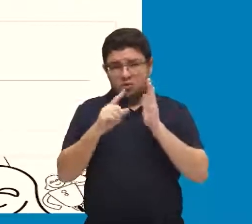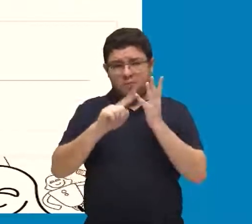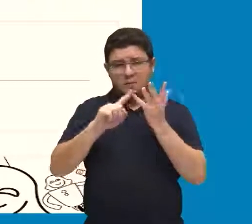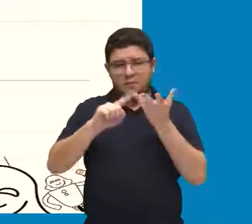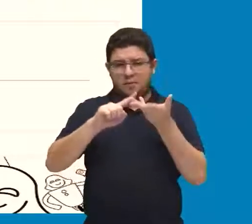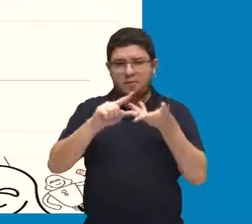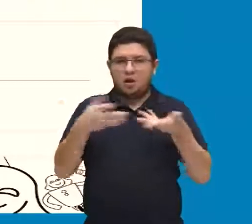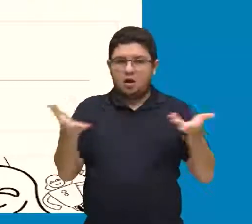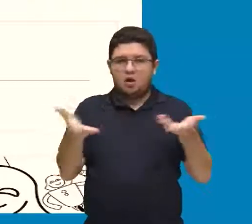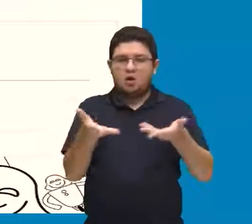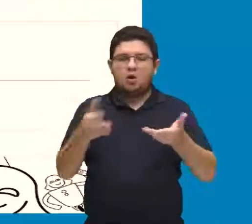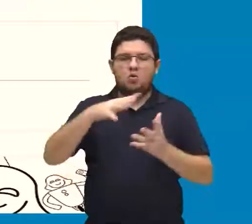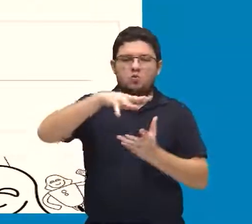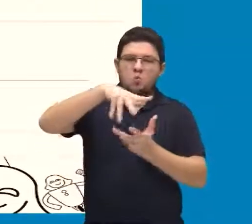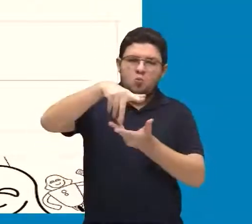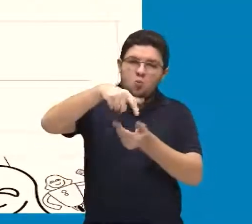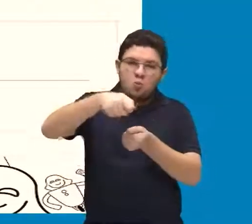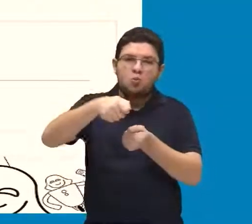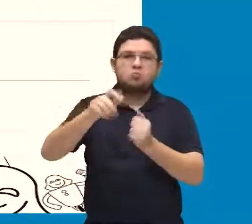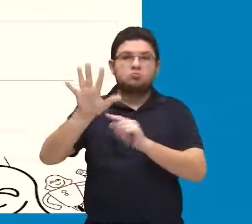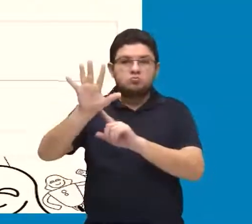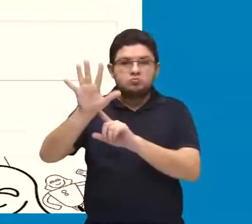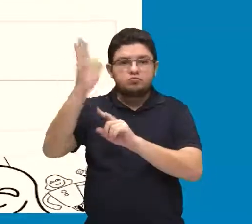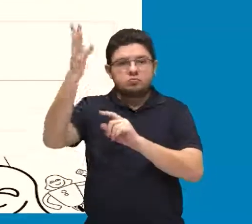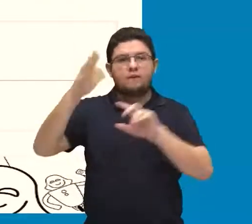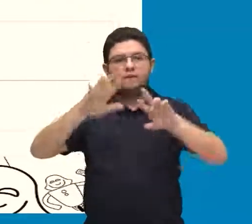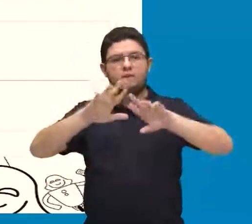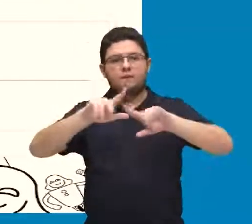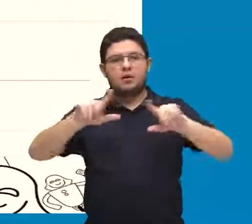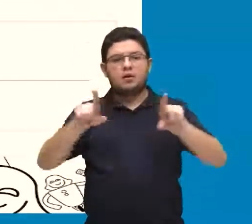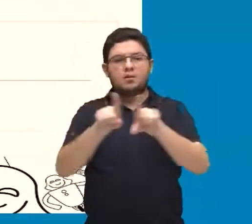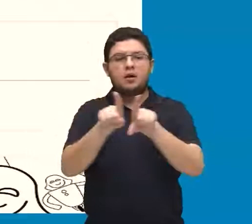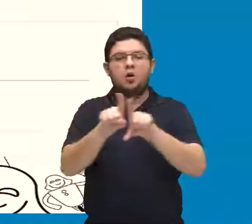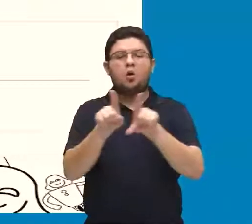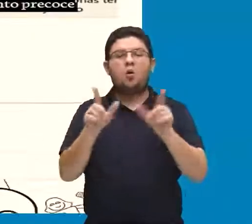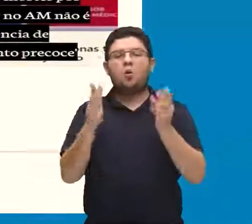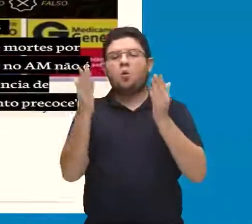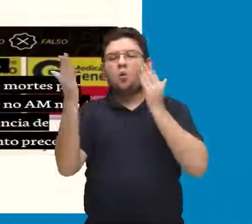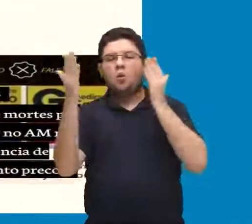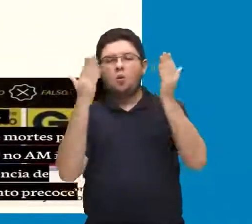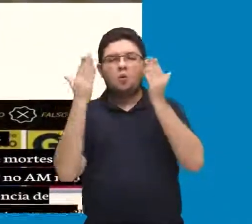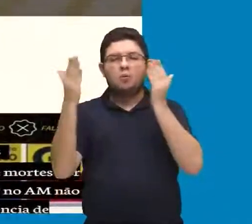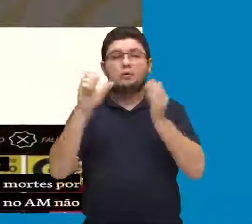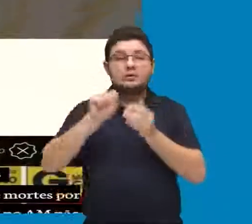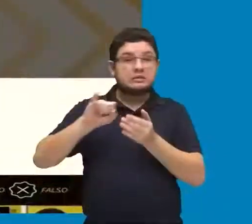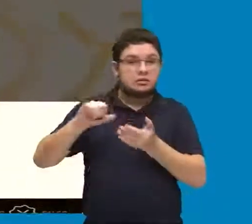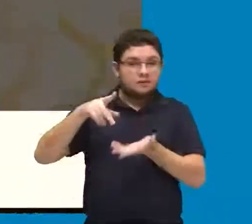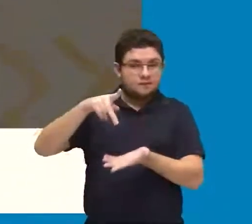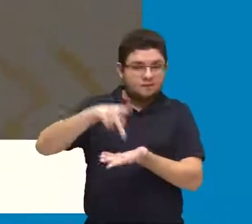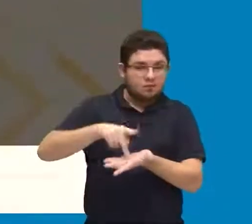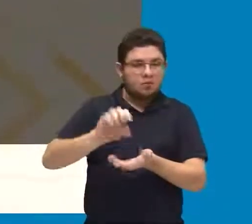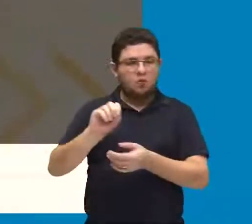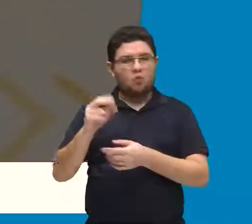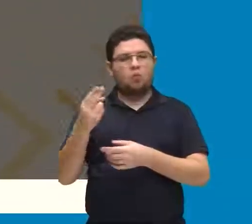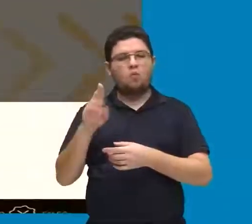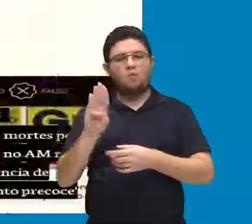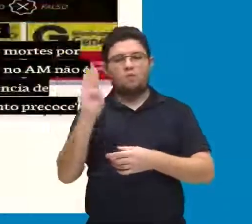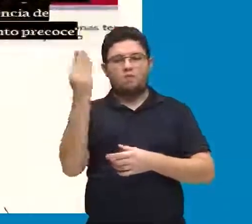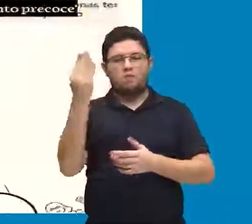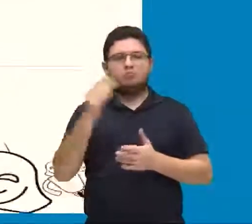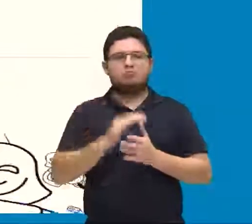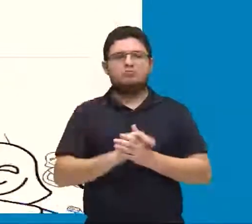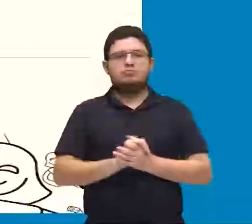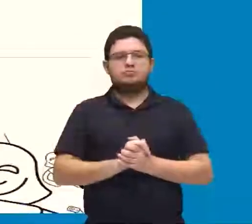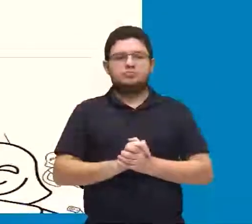né, relacionados ali a comparação e a checagem se esses fatos eles são